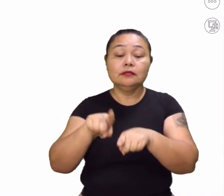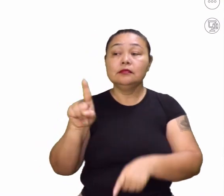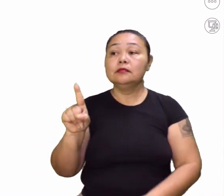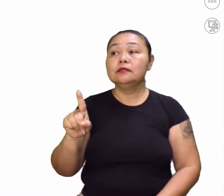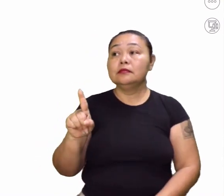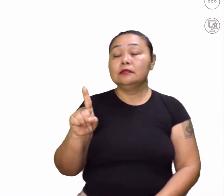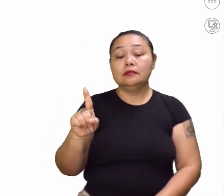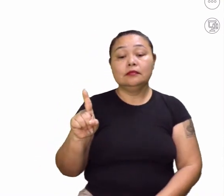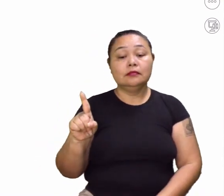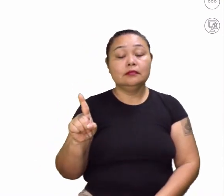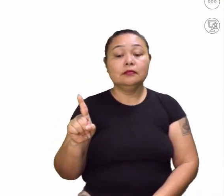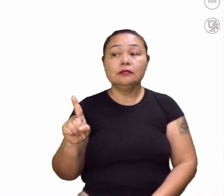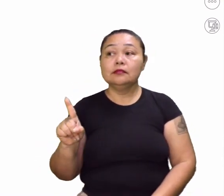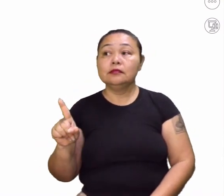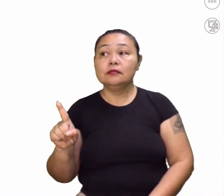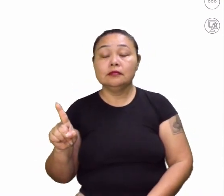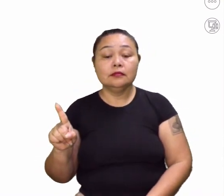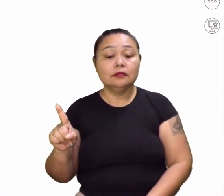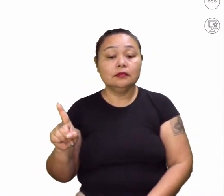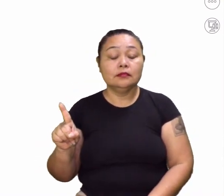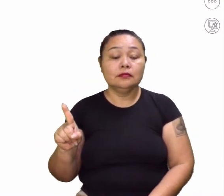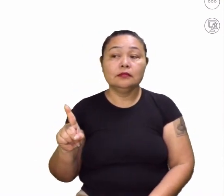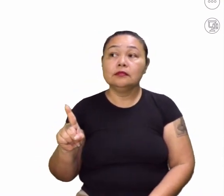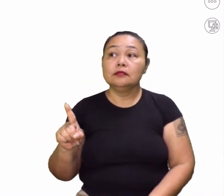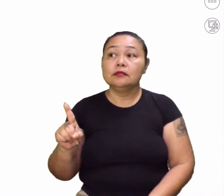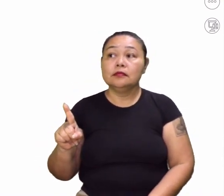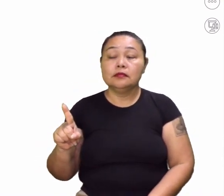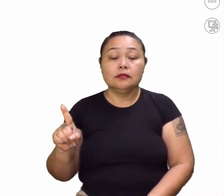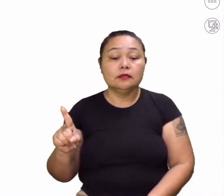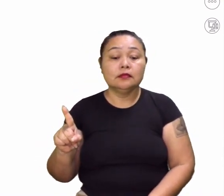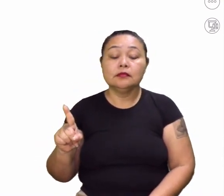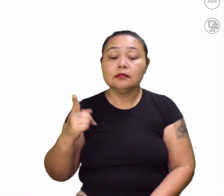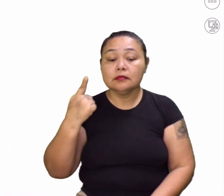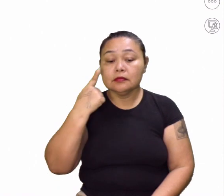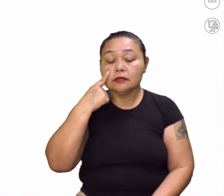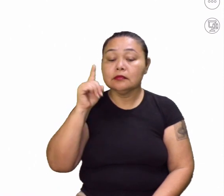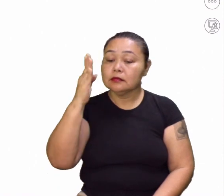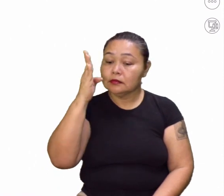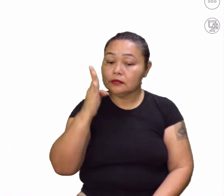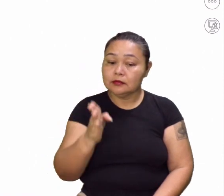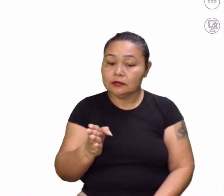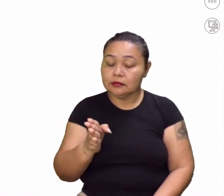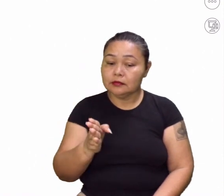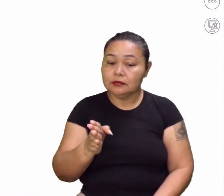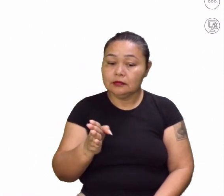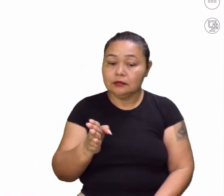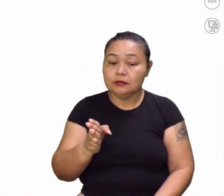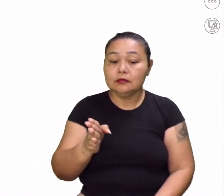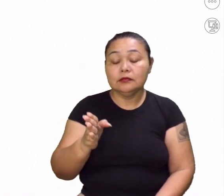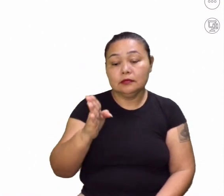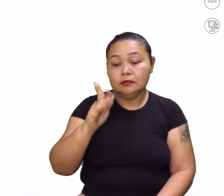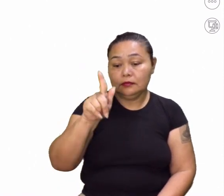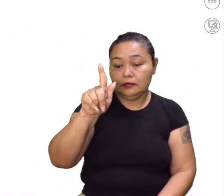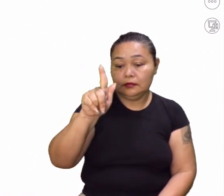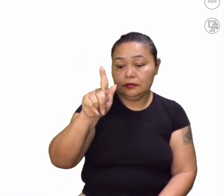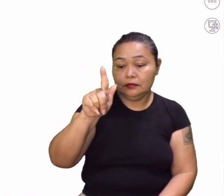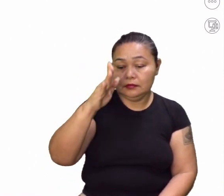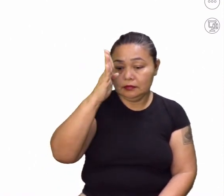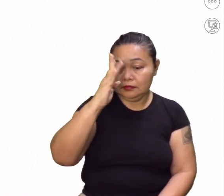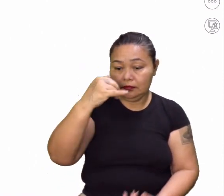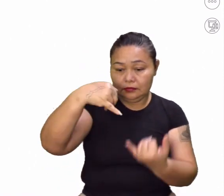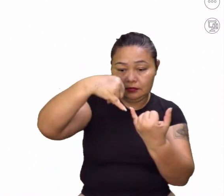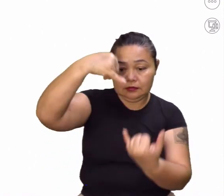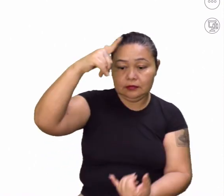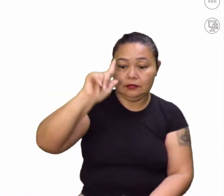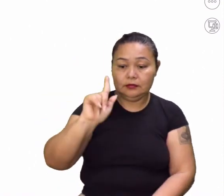fazer dessa seguinte maneira. Identifique aqui, ó, Greenwich.